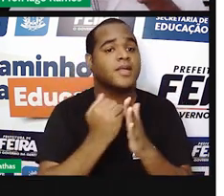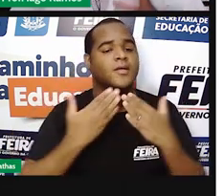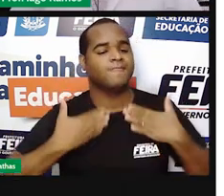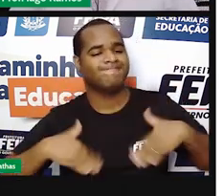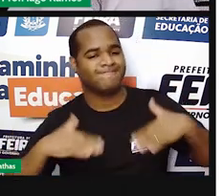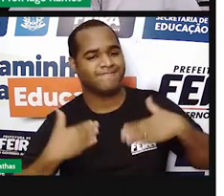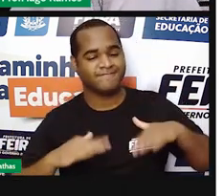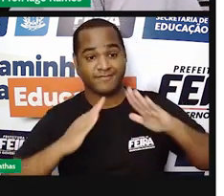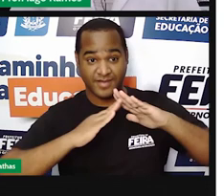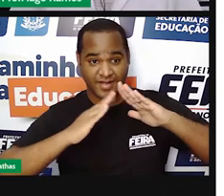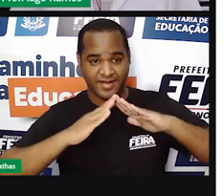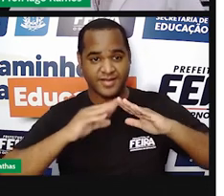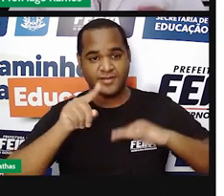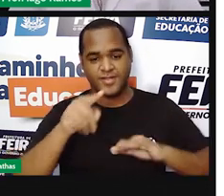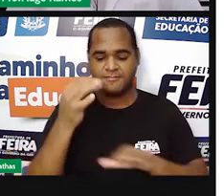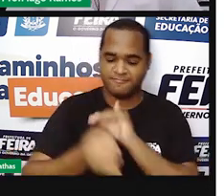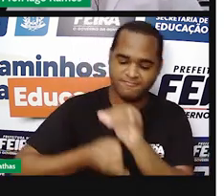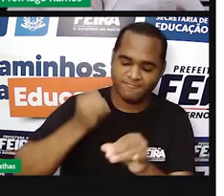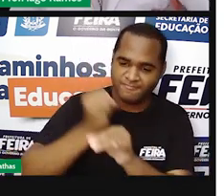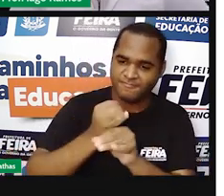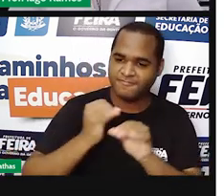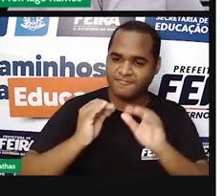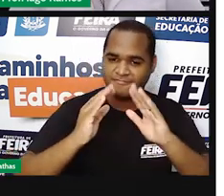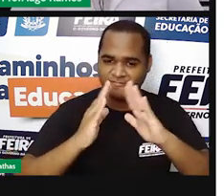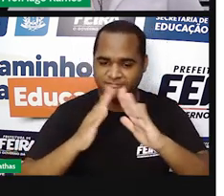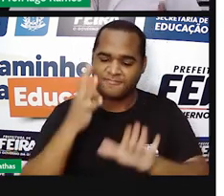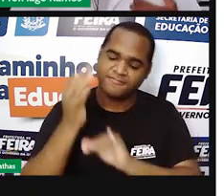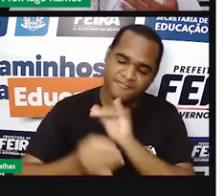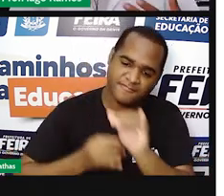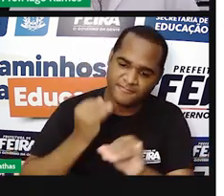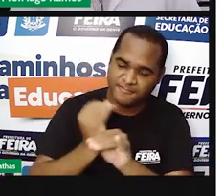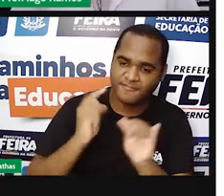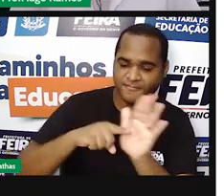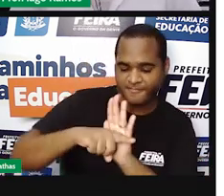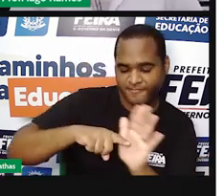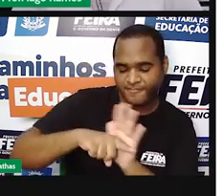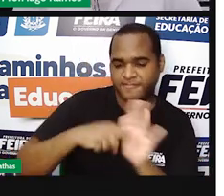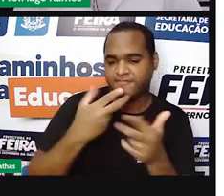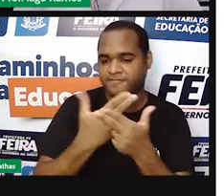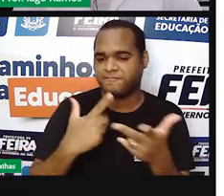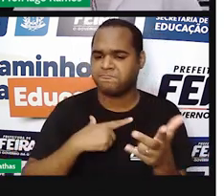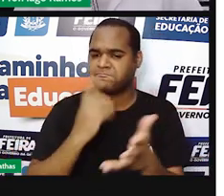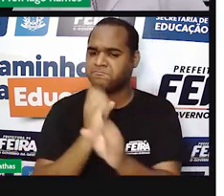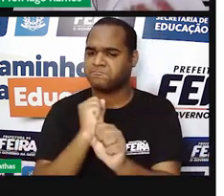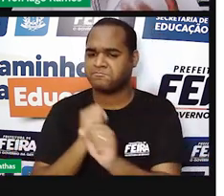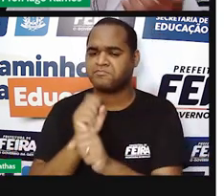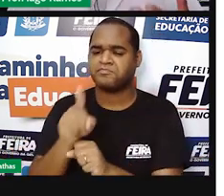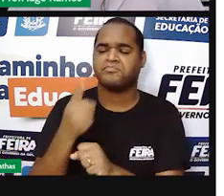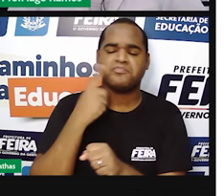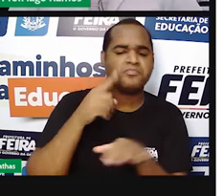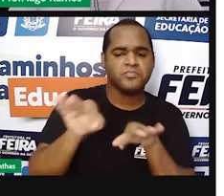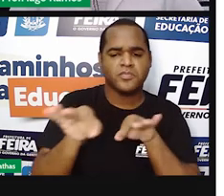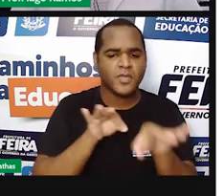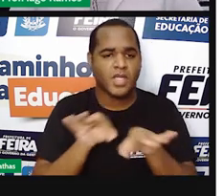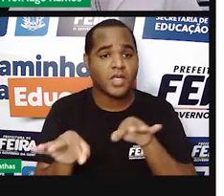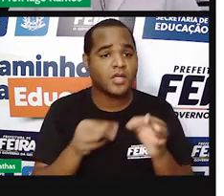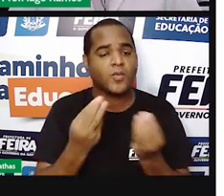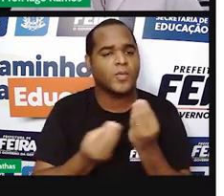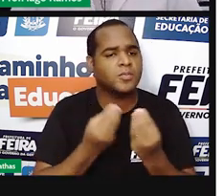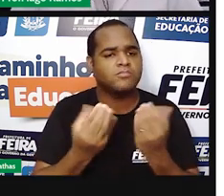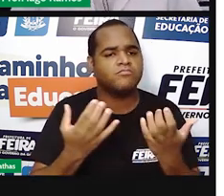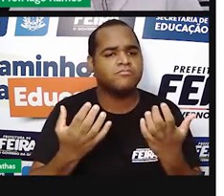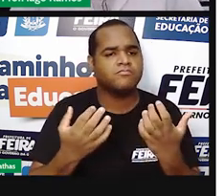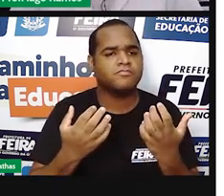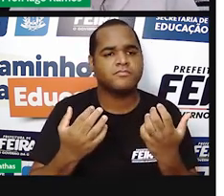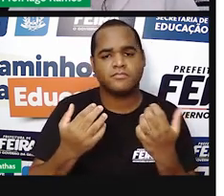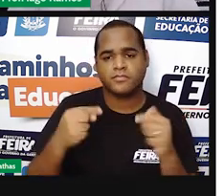no conforto do seu lar pesquisando situações que envolvam Contagem Ah entendi resolver